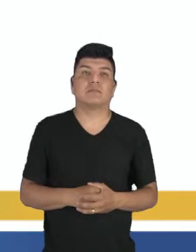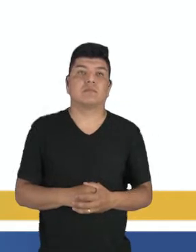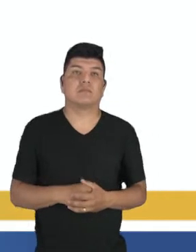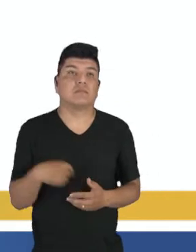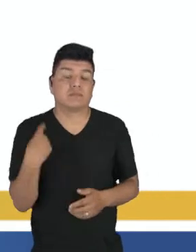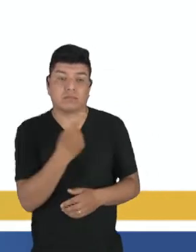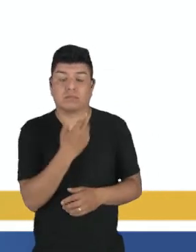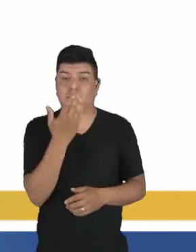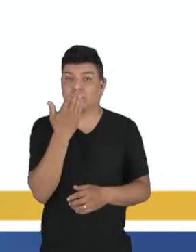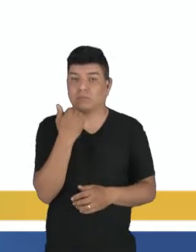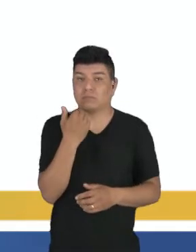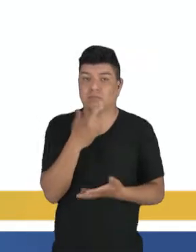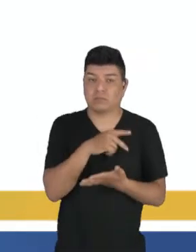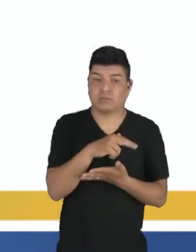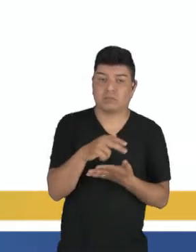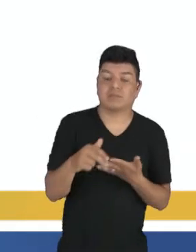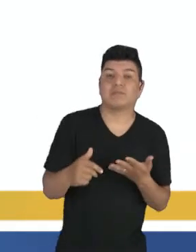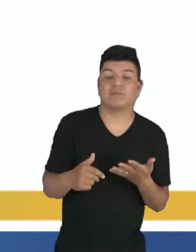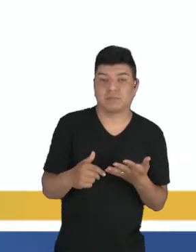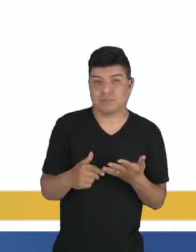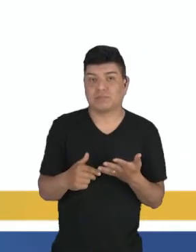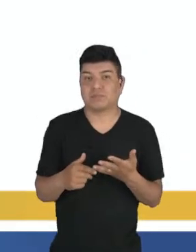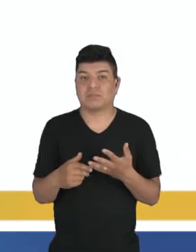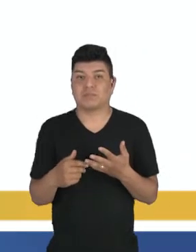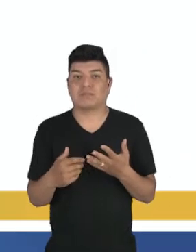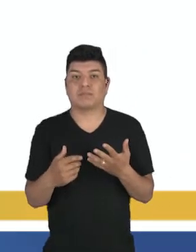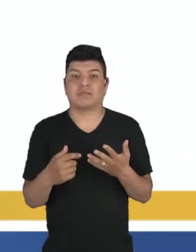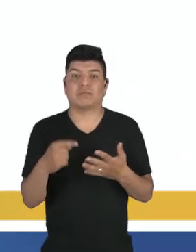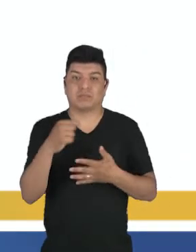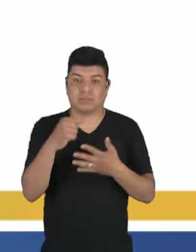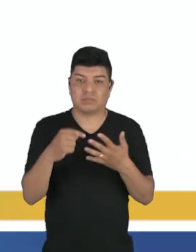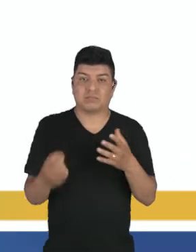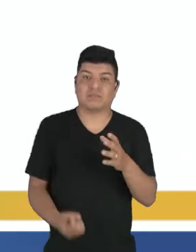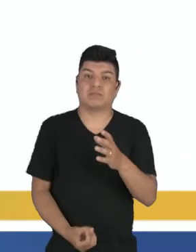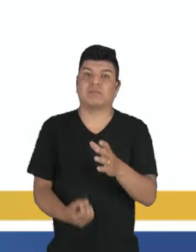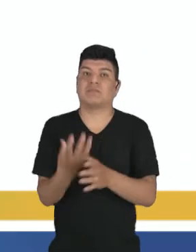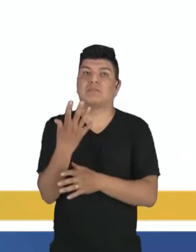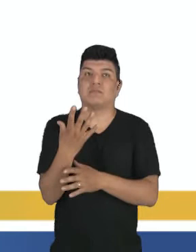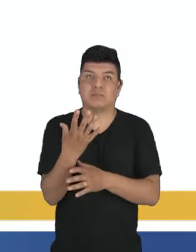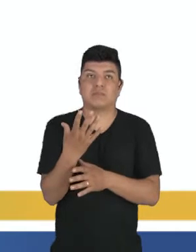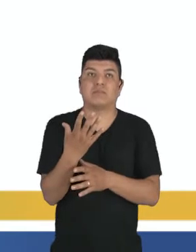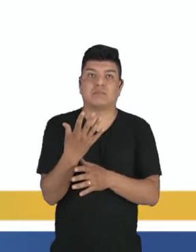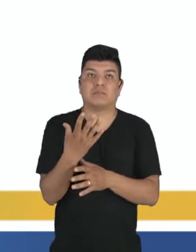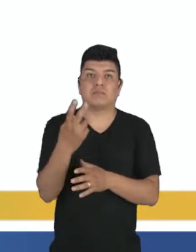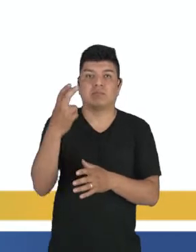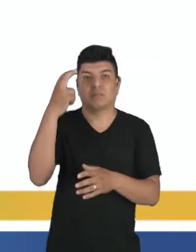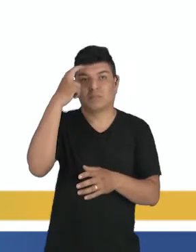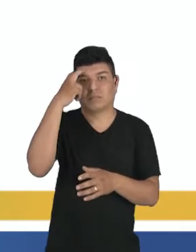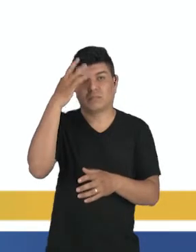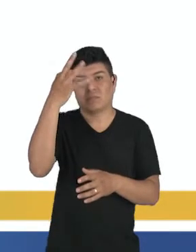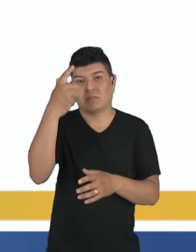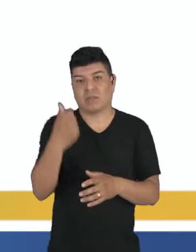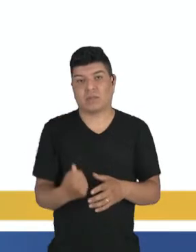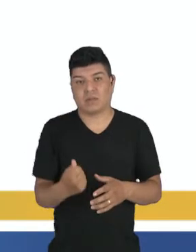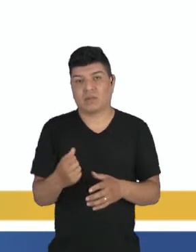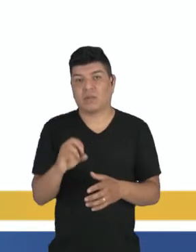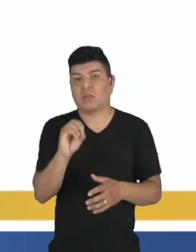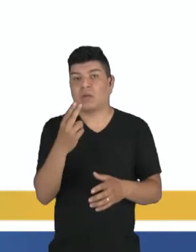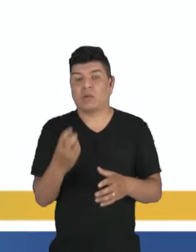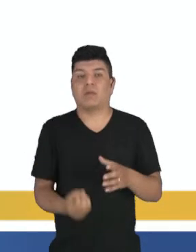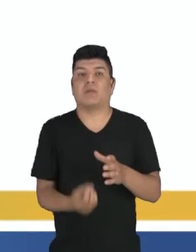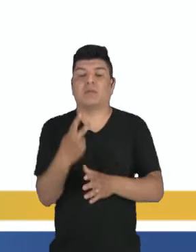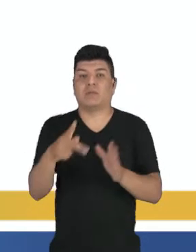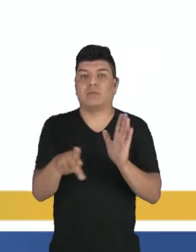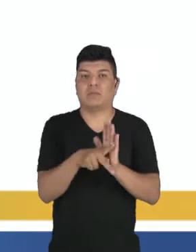Nossa culinária é repleta de pratos, ingredientes originários da cultura africana ou criados